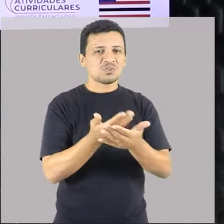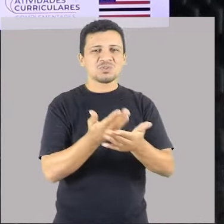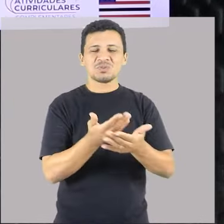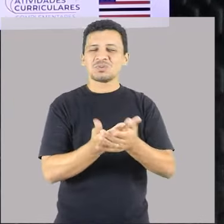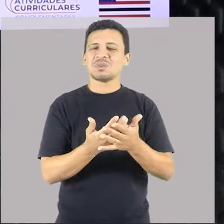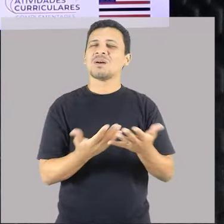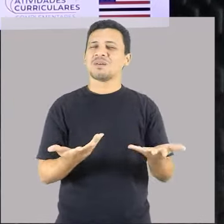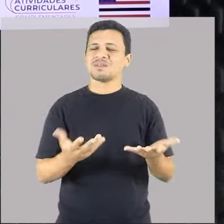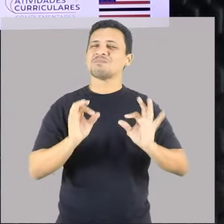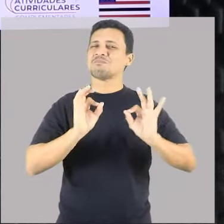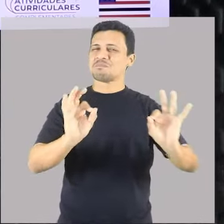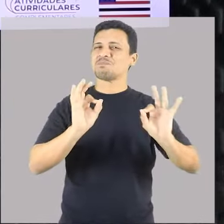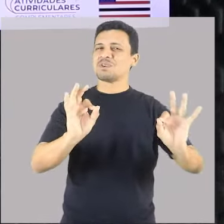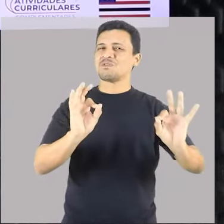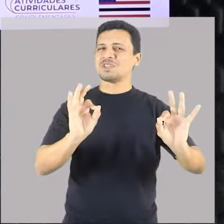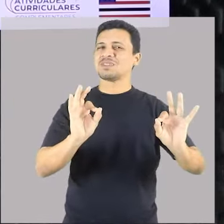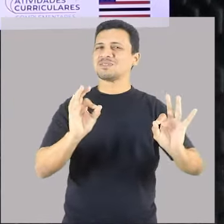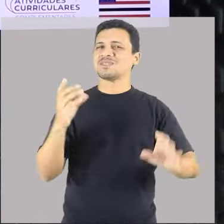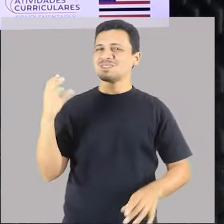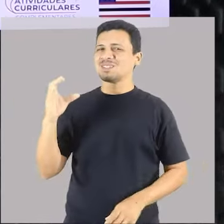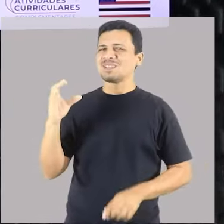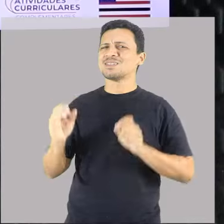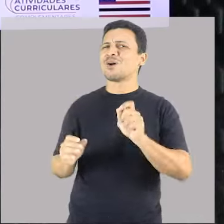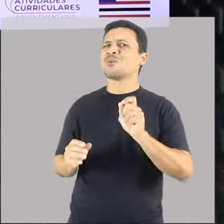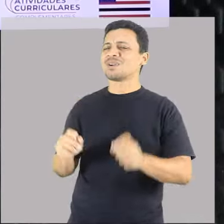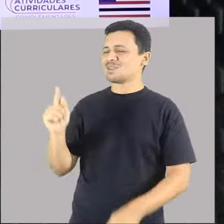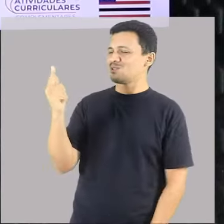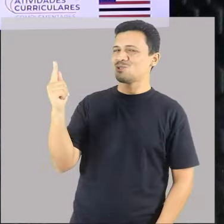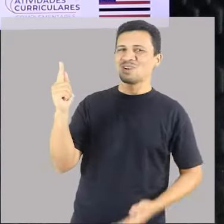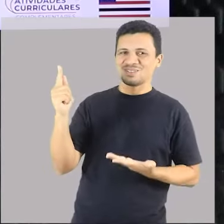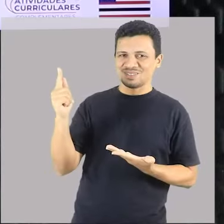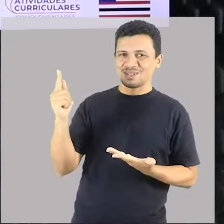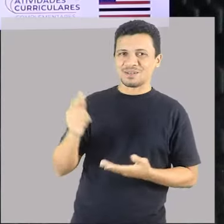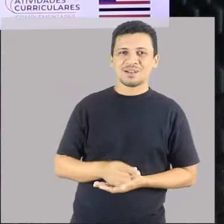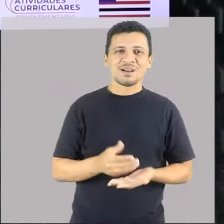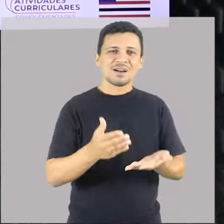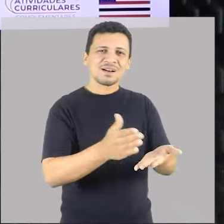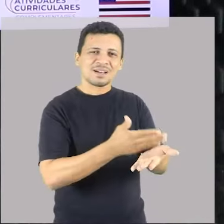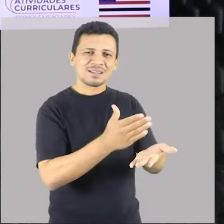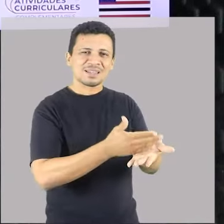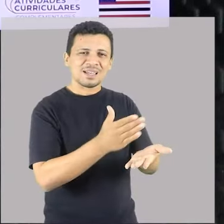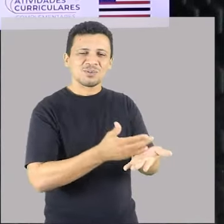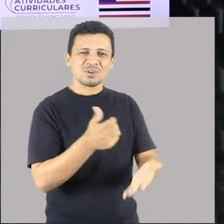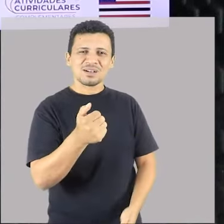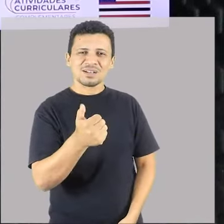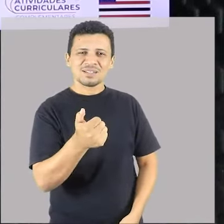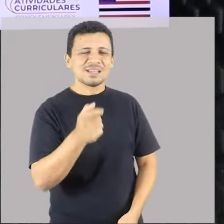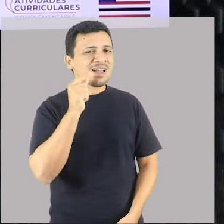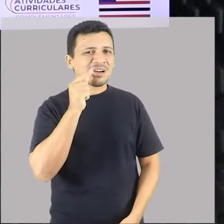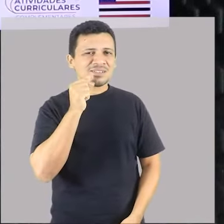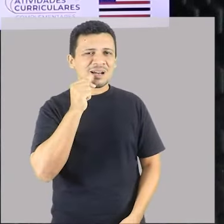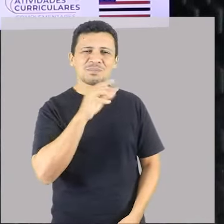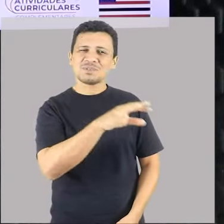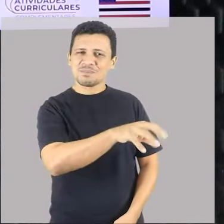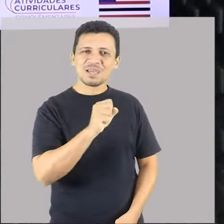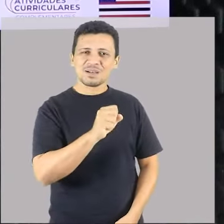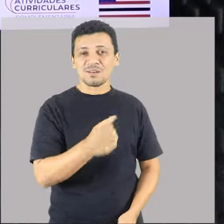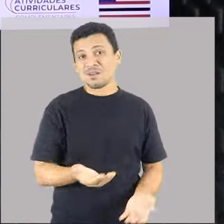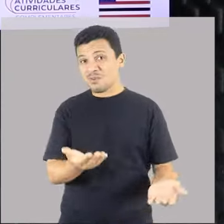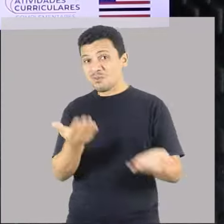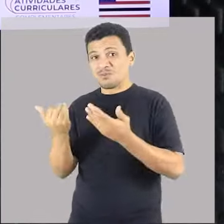ciência que é a nossa geografia belezinha Então pega aí pega teu caderno pega tua caneta pega teu lápis vamos lá